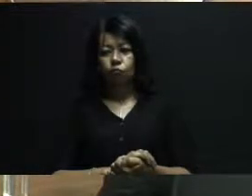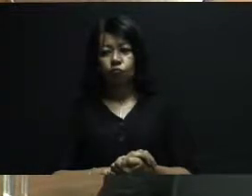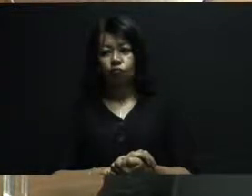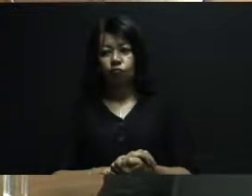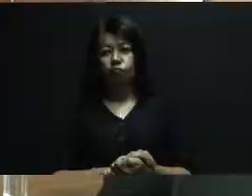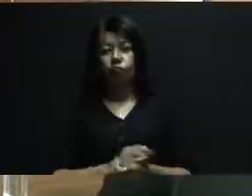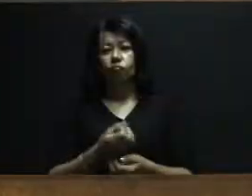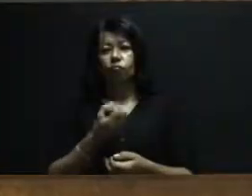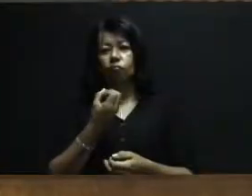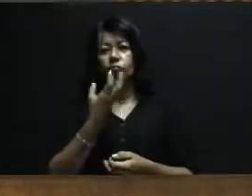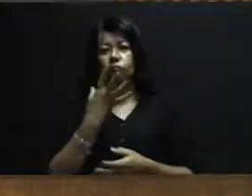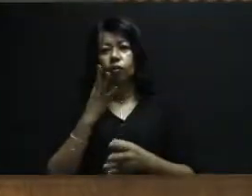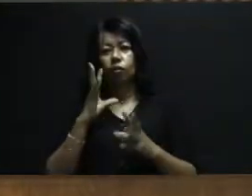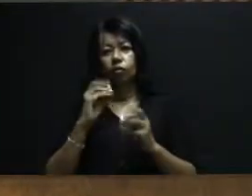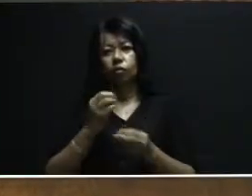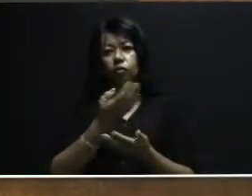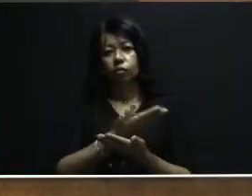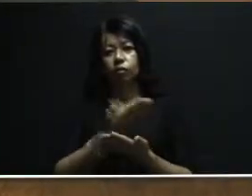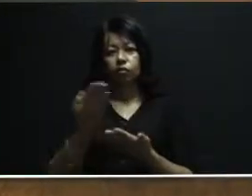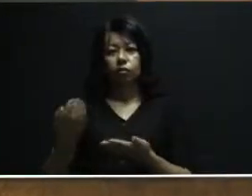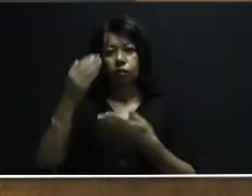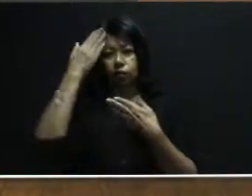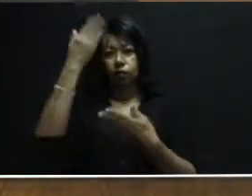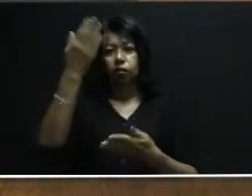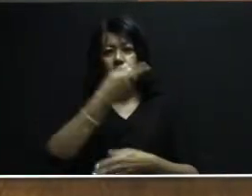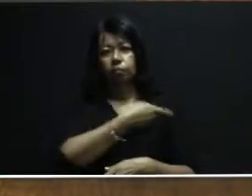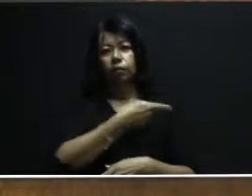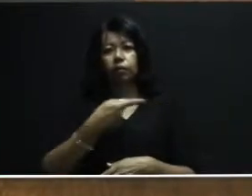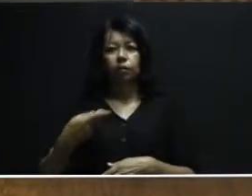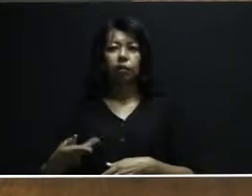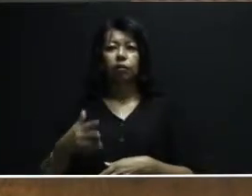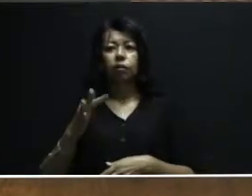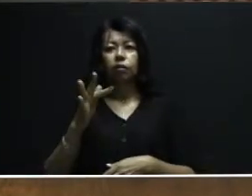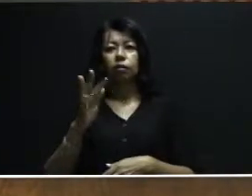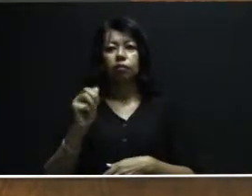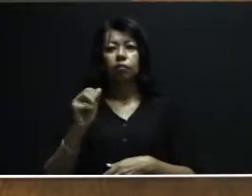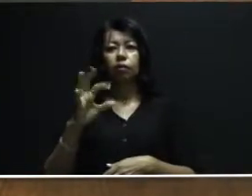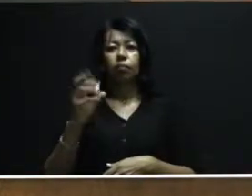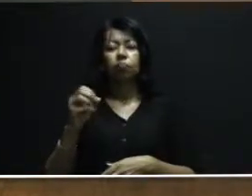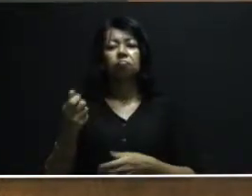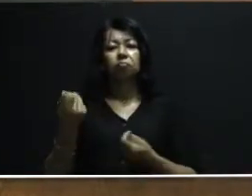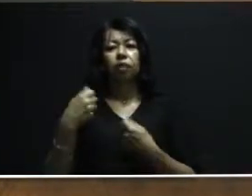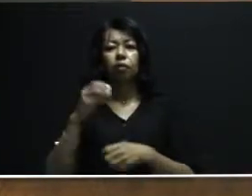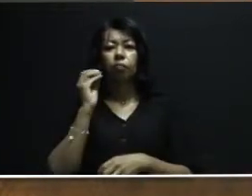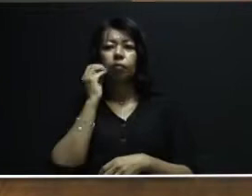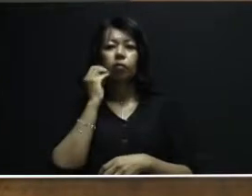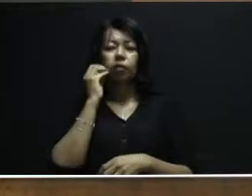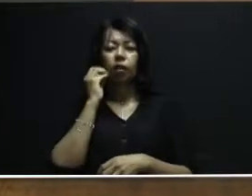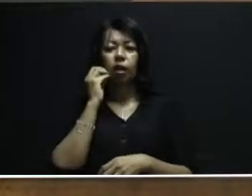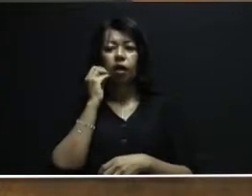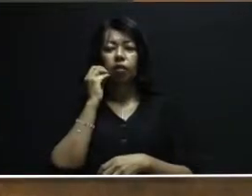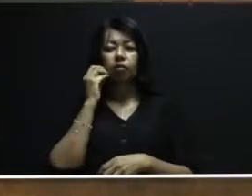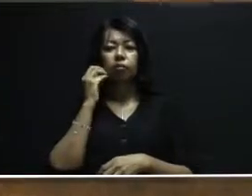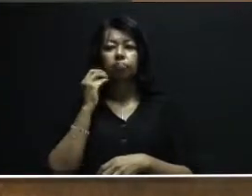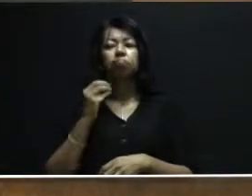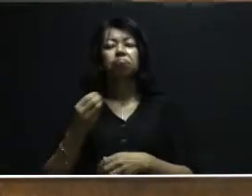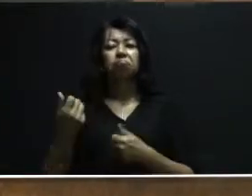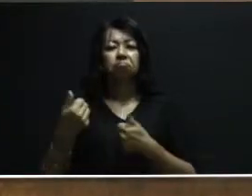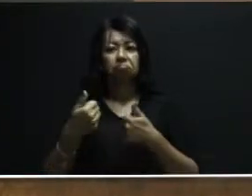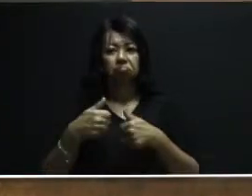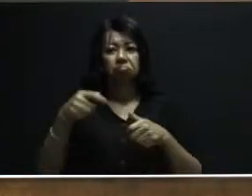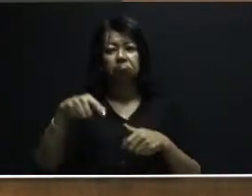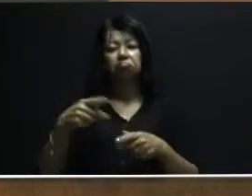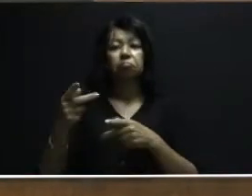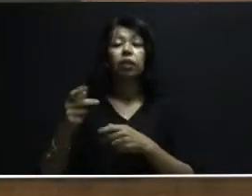Boa noite a todos. Primeiramente, agradeço ao presidente da Câmara, Fábio Roxinho, por ter me dado essa oportunidade, essa honra de estar mais uma vez aqui dirigindo os